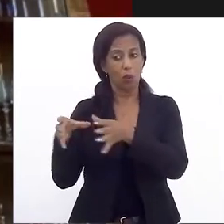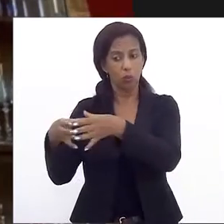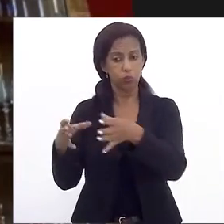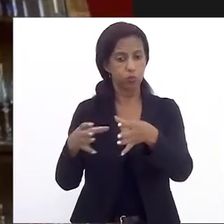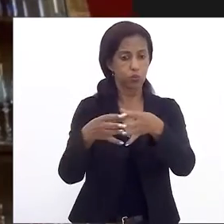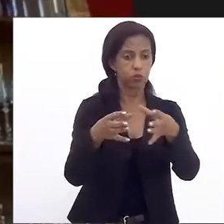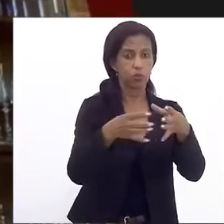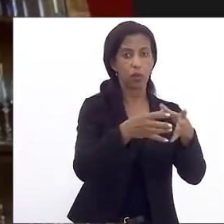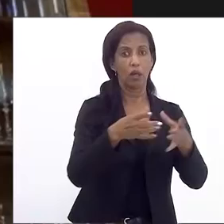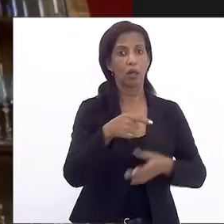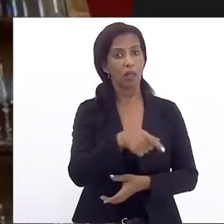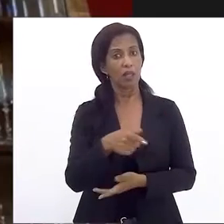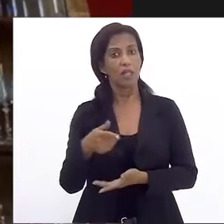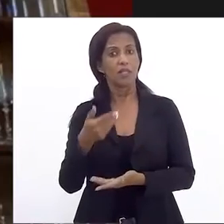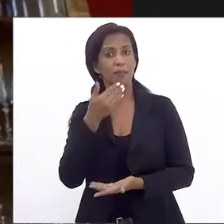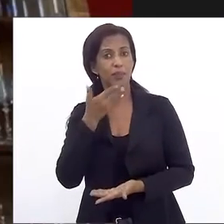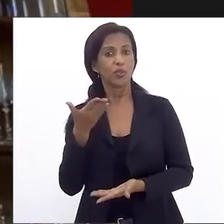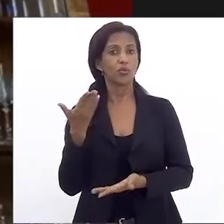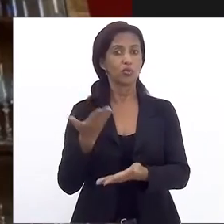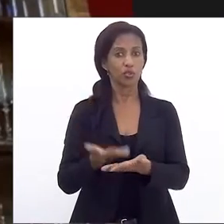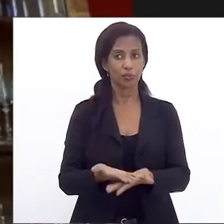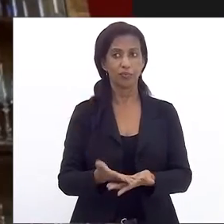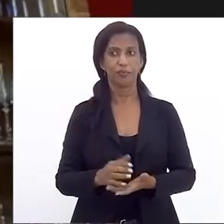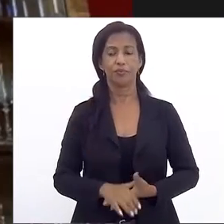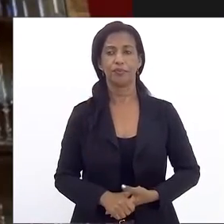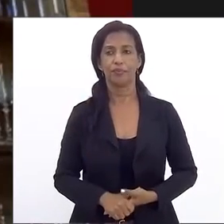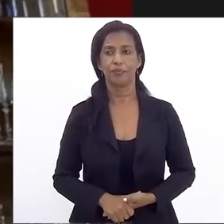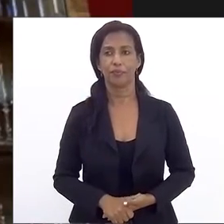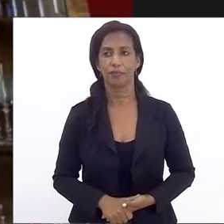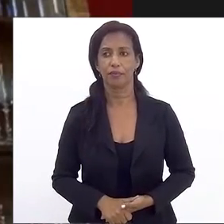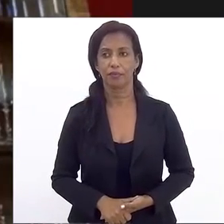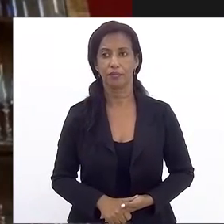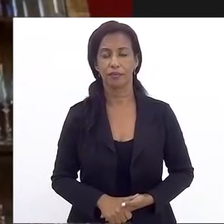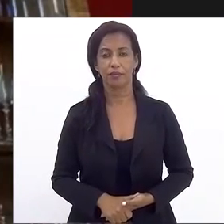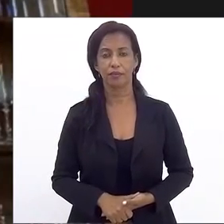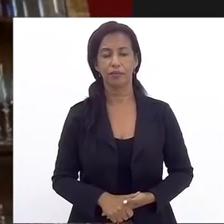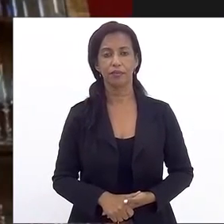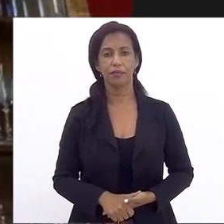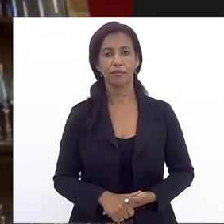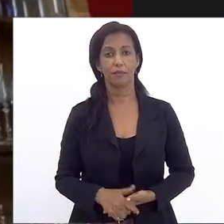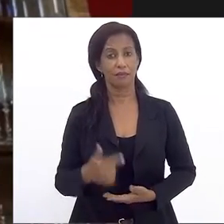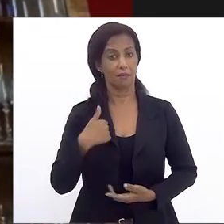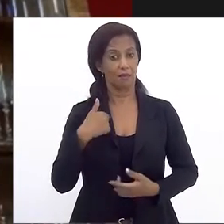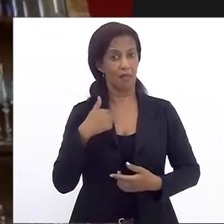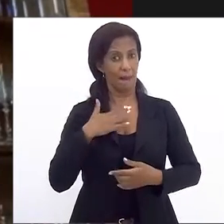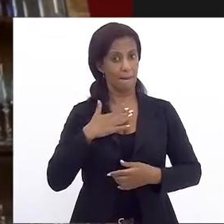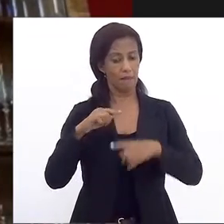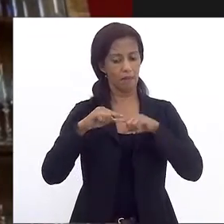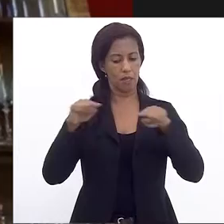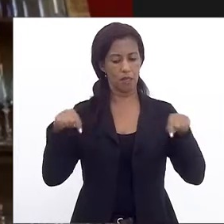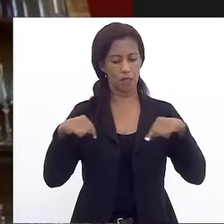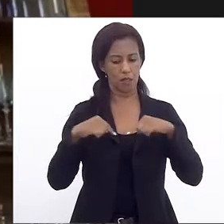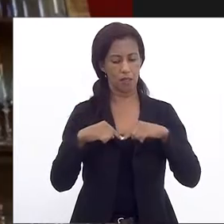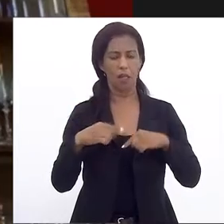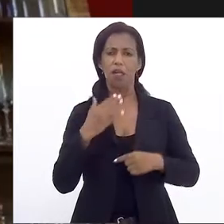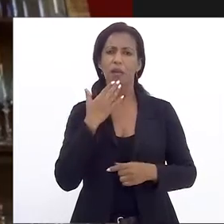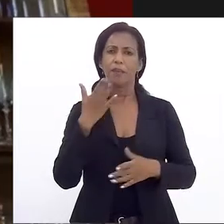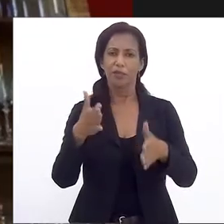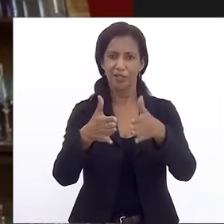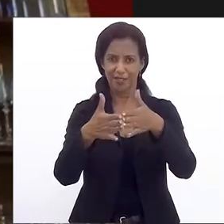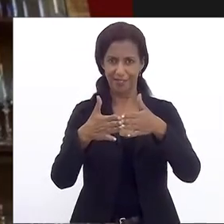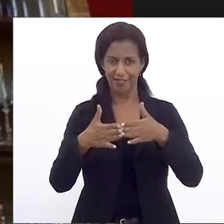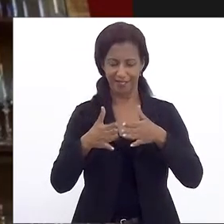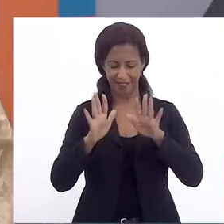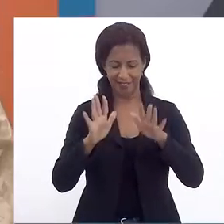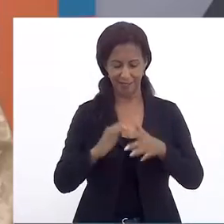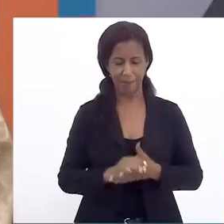e de fazer parte dessas comissões, foi que essa demanda chegou até a mim, E até o meu gabinete. a senhora sabe, eu